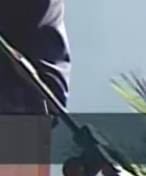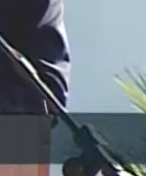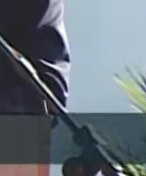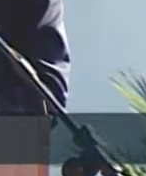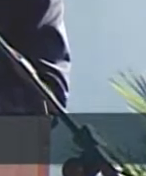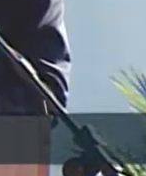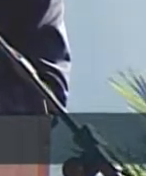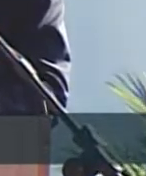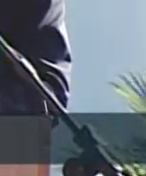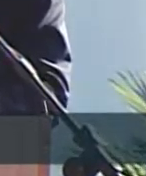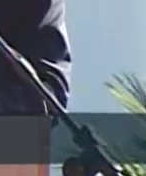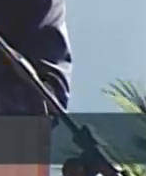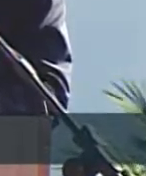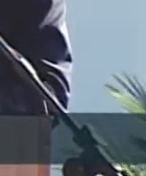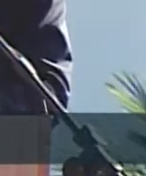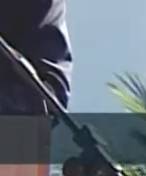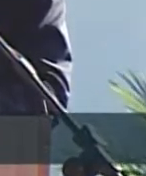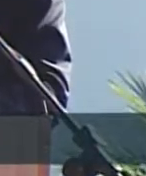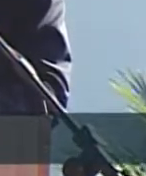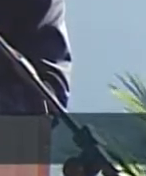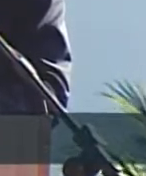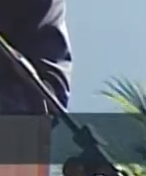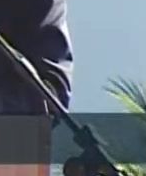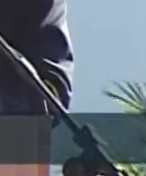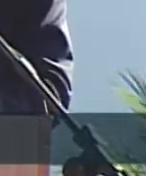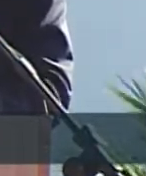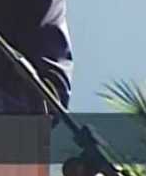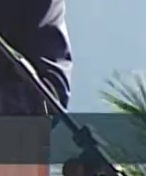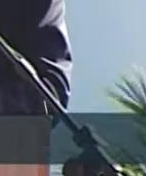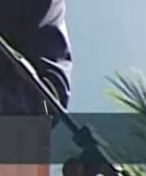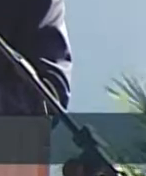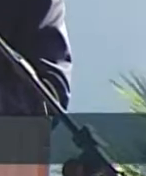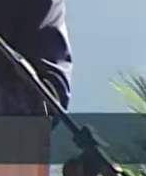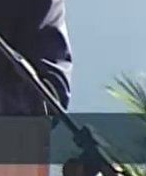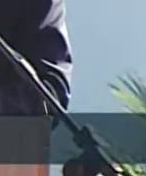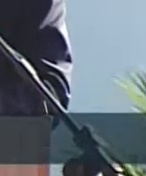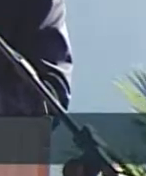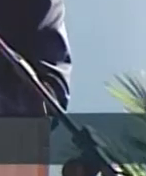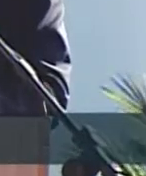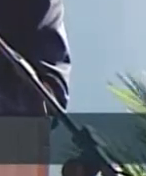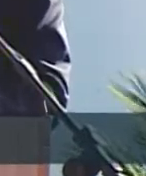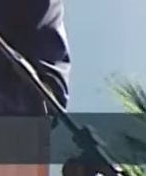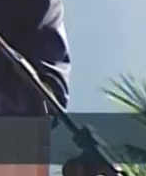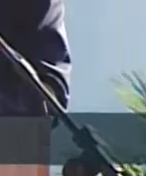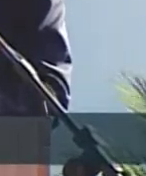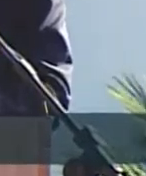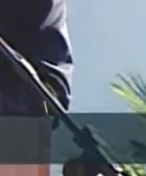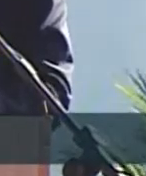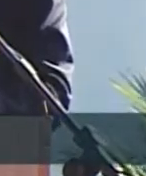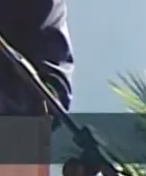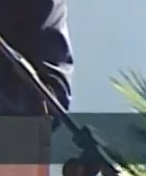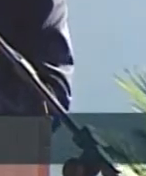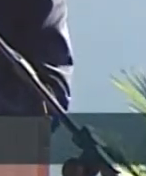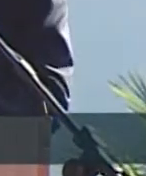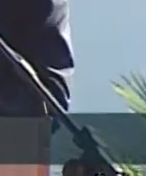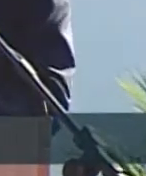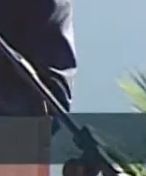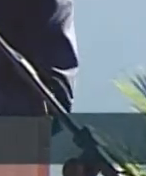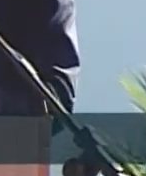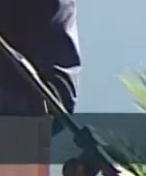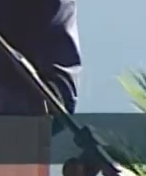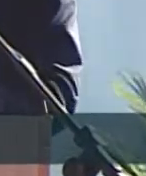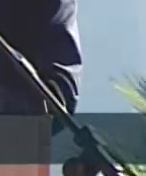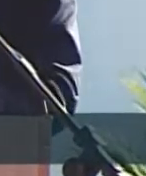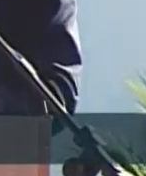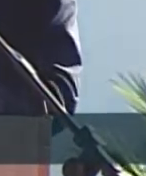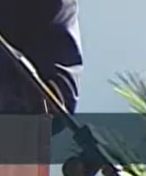uma das obras mais emblemáticas para Santa Catarina, a ponte da Cabeçuda, a ponte do Canal das Laranjeiras, ou, quem sabe, presidenta